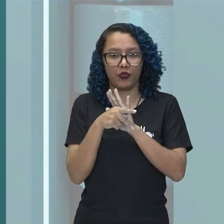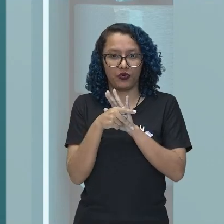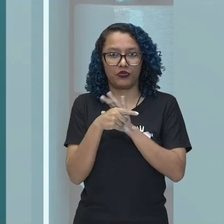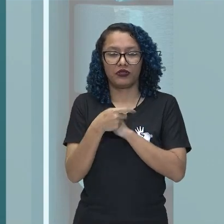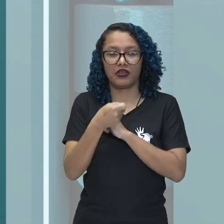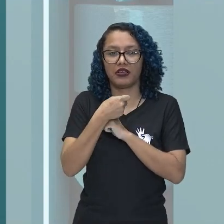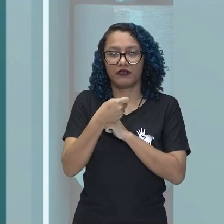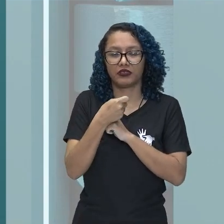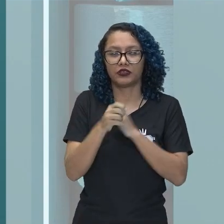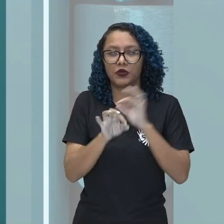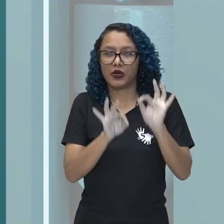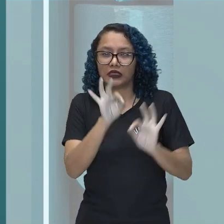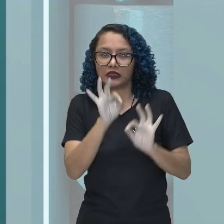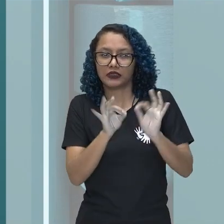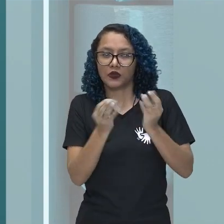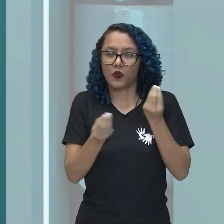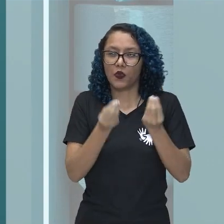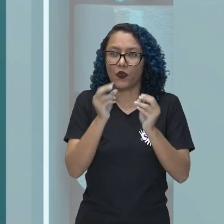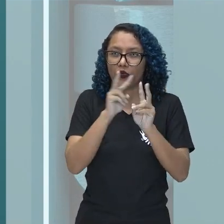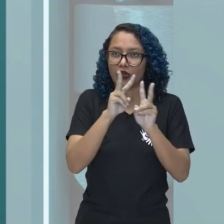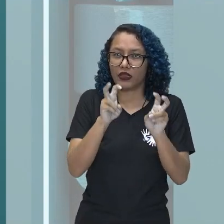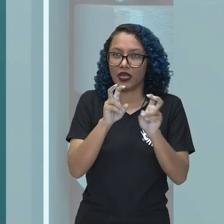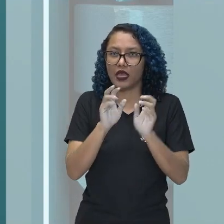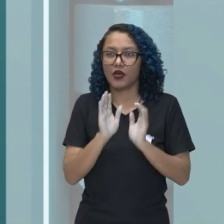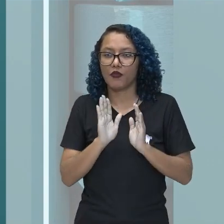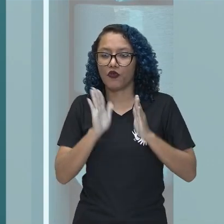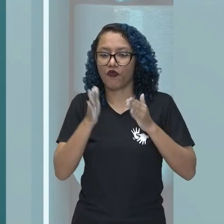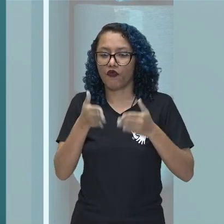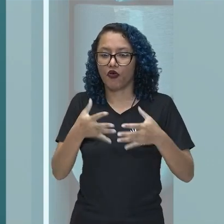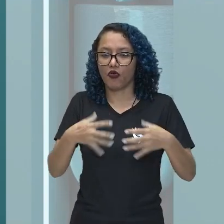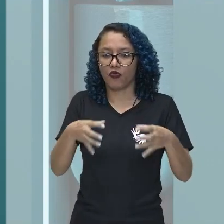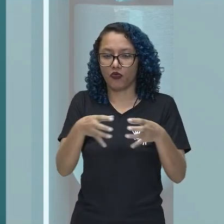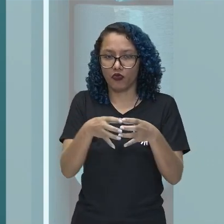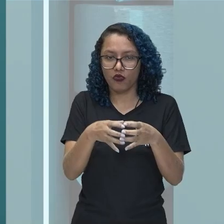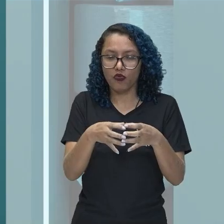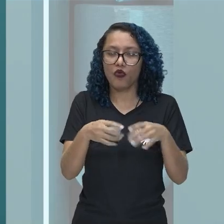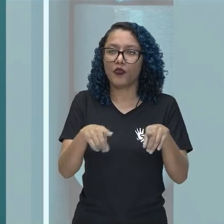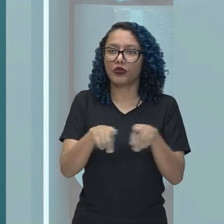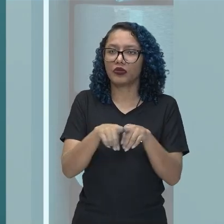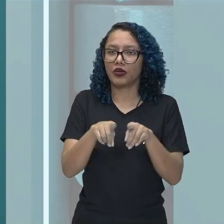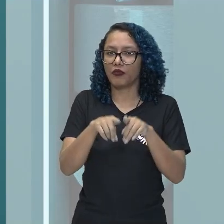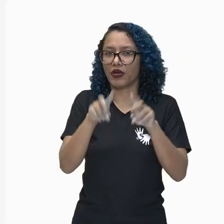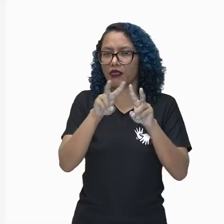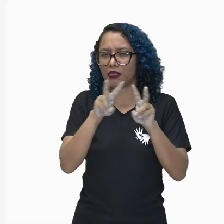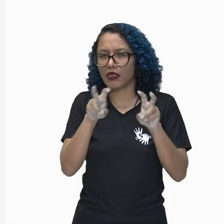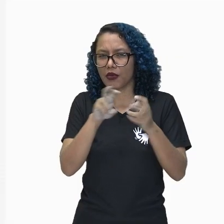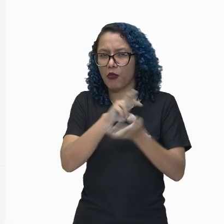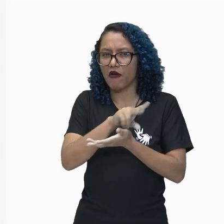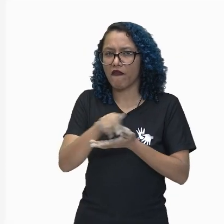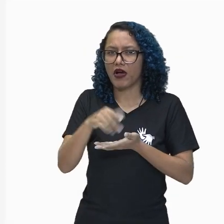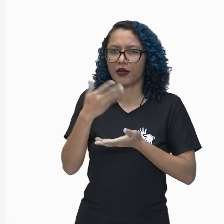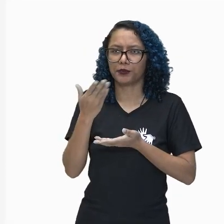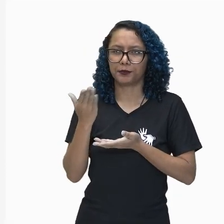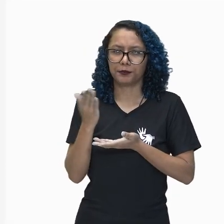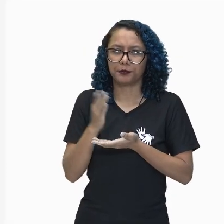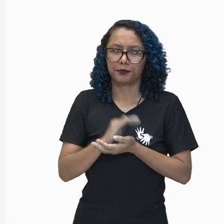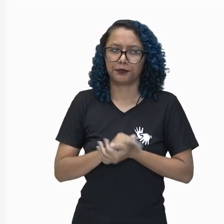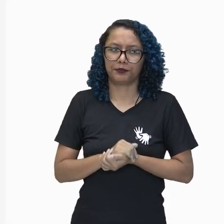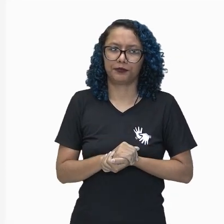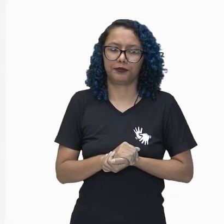como ela se dá, o tema, o público-alvo, o título que vai utilizar, Vamos lá, observe aí.